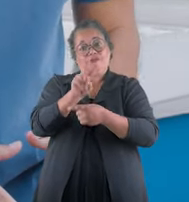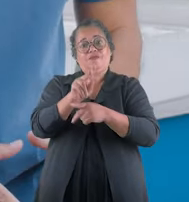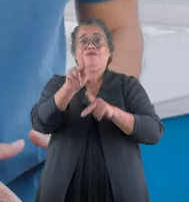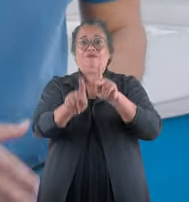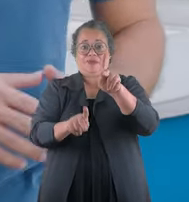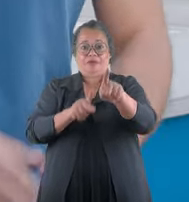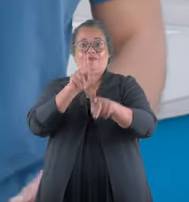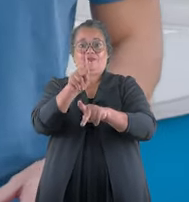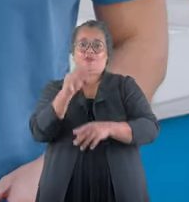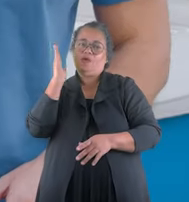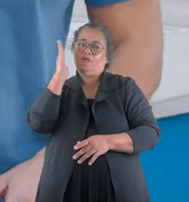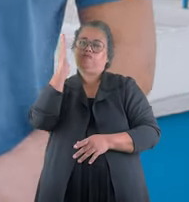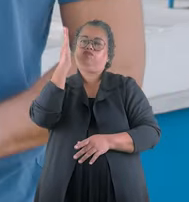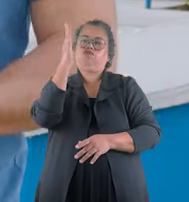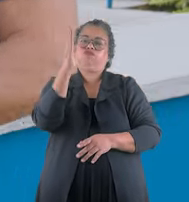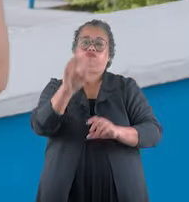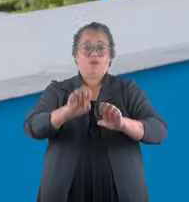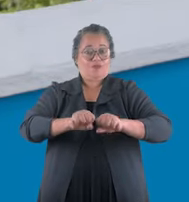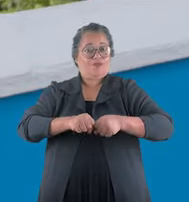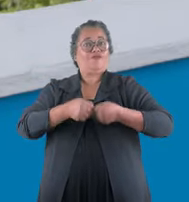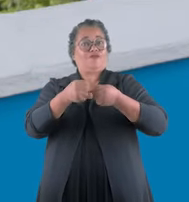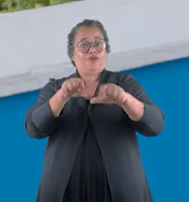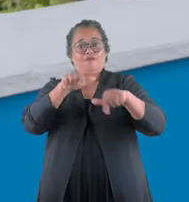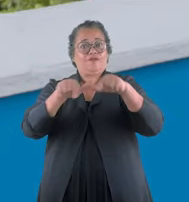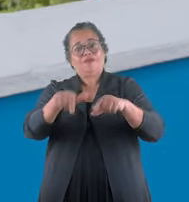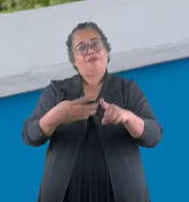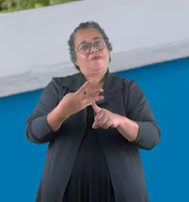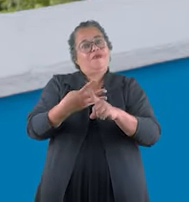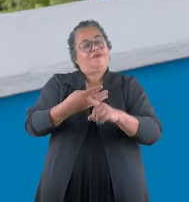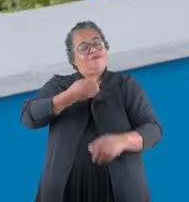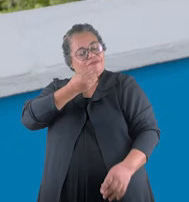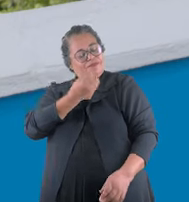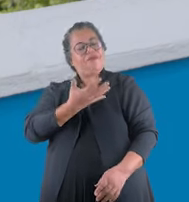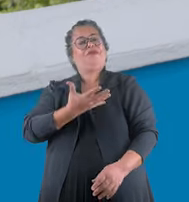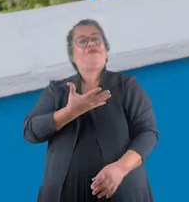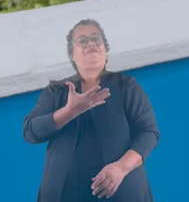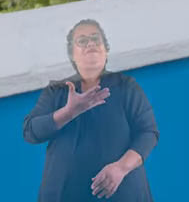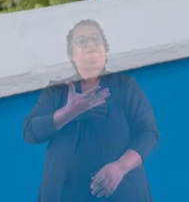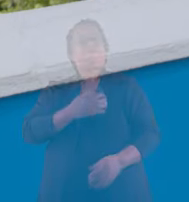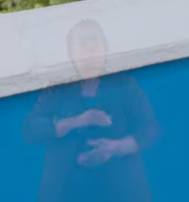nosso povo. Continuaremos lutando sem parar para fazer mais fazendo muito bem. tchau.